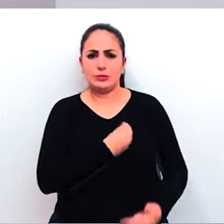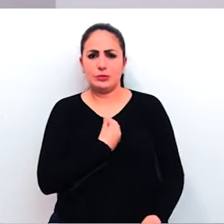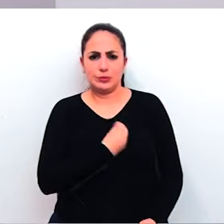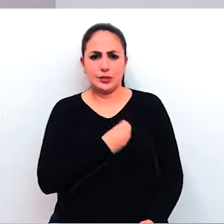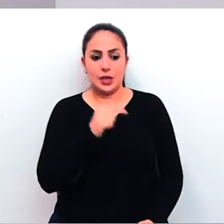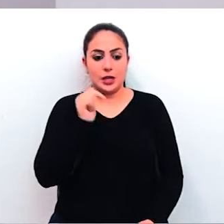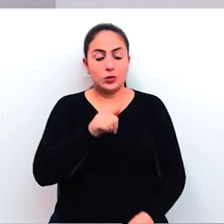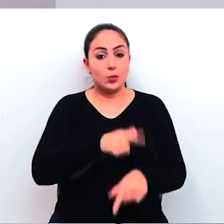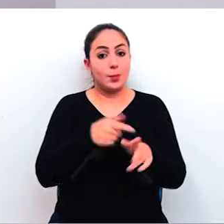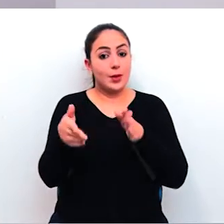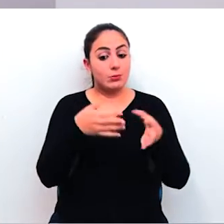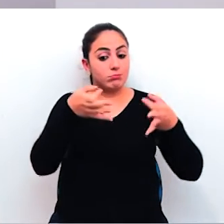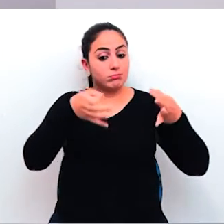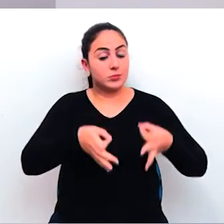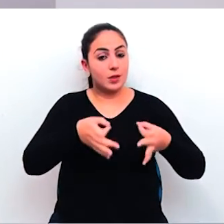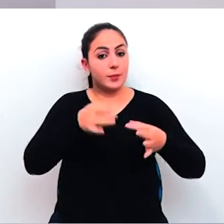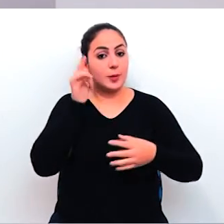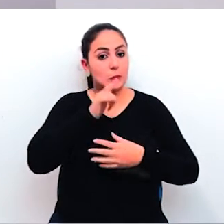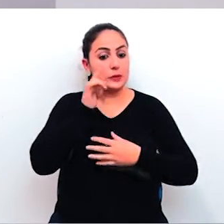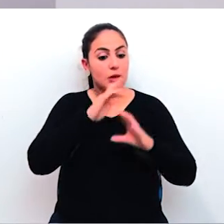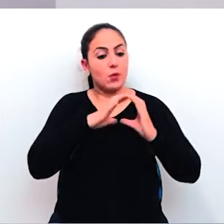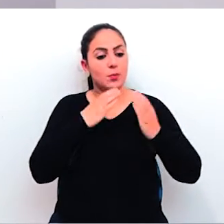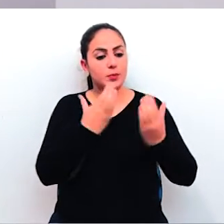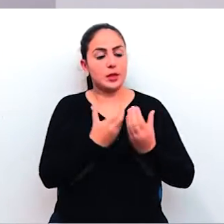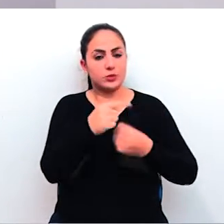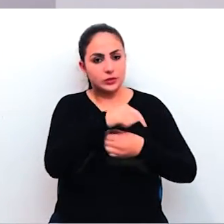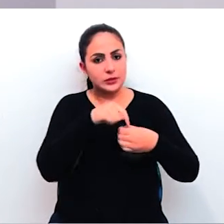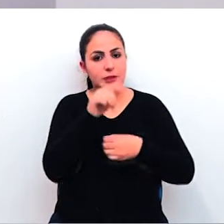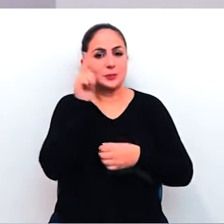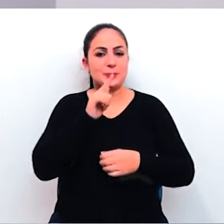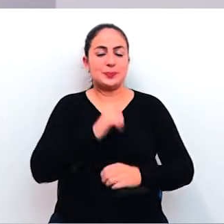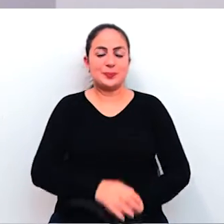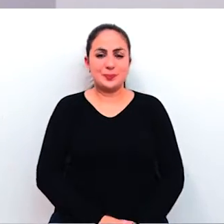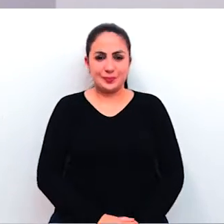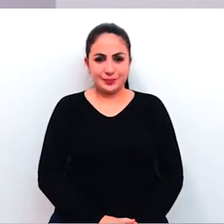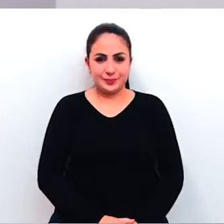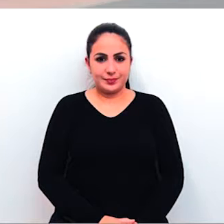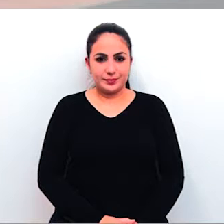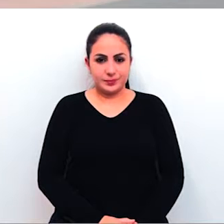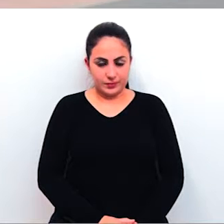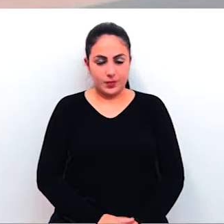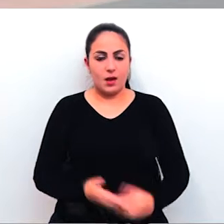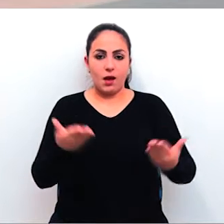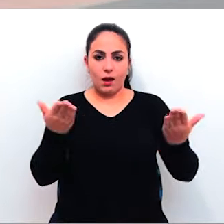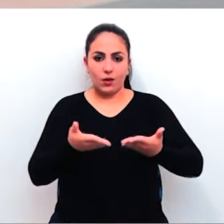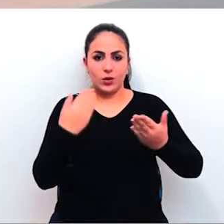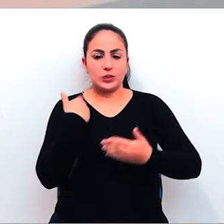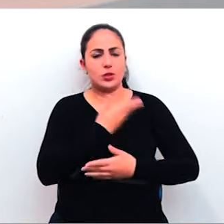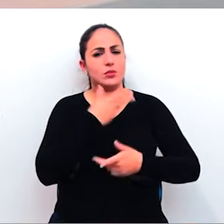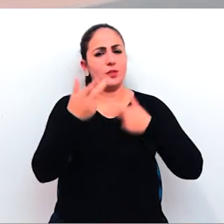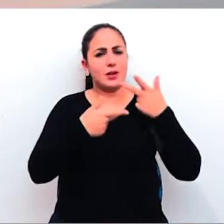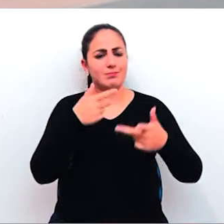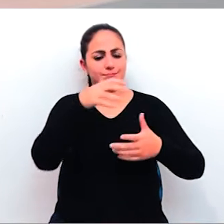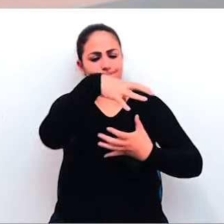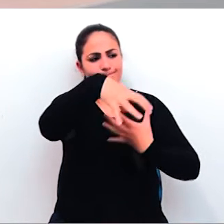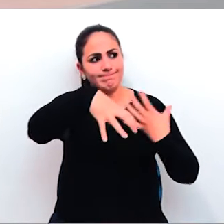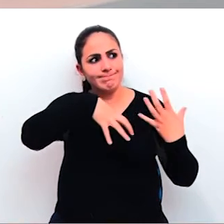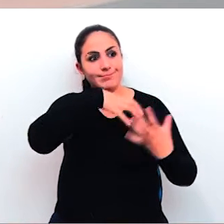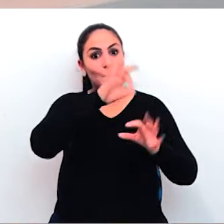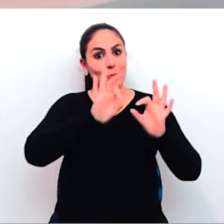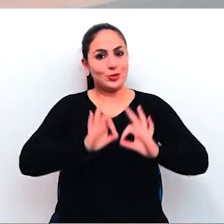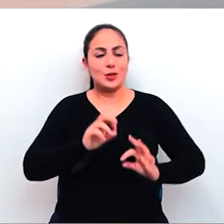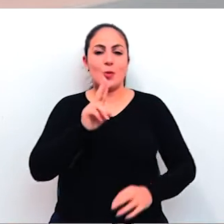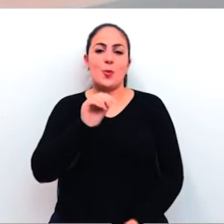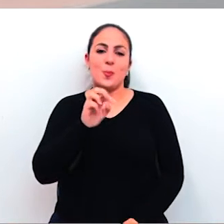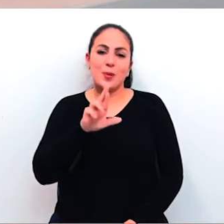ali serem implantadas no período certo para que a comunidade ea cidade está ganhando e agora nós vamos falar do polêmico projeto